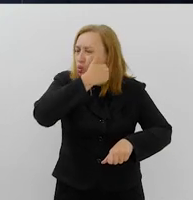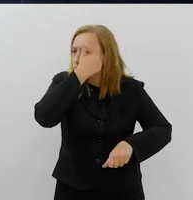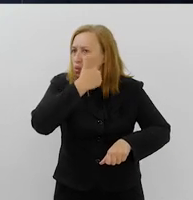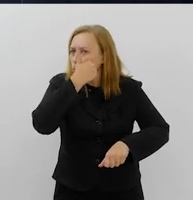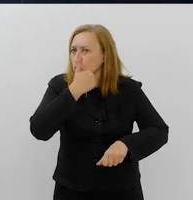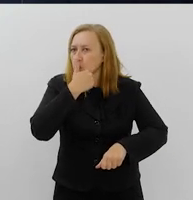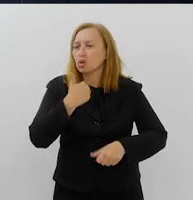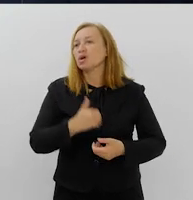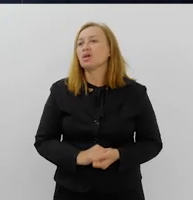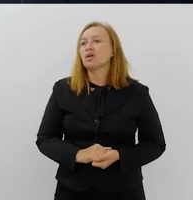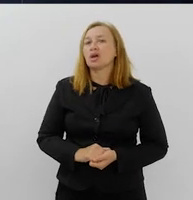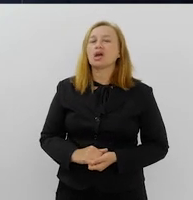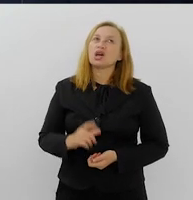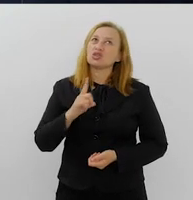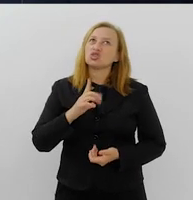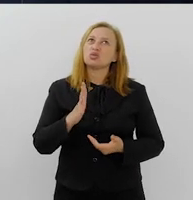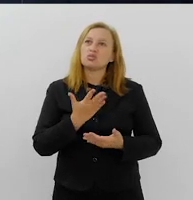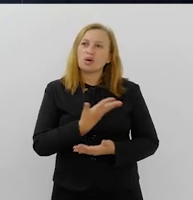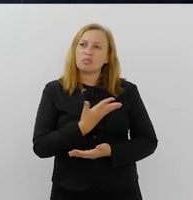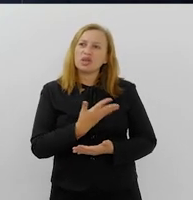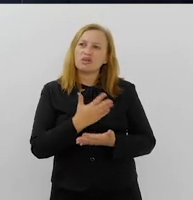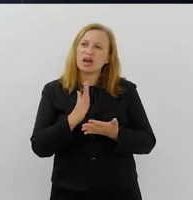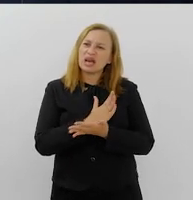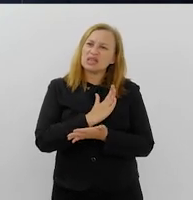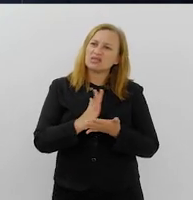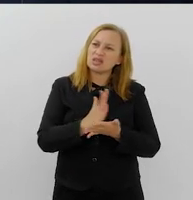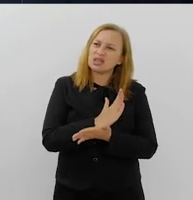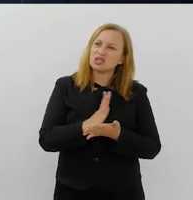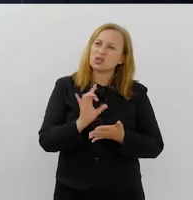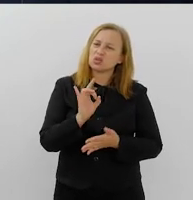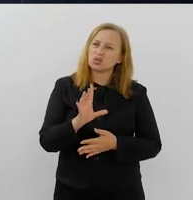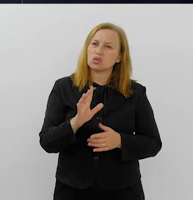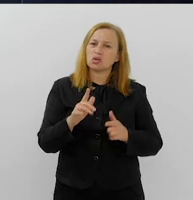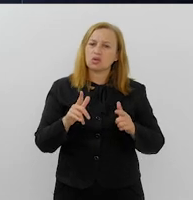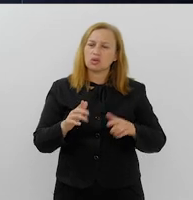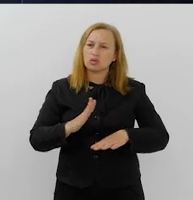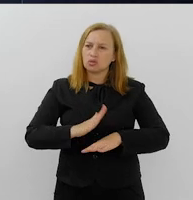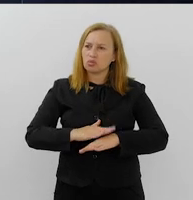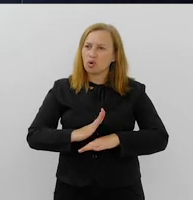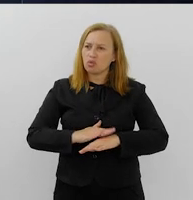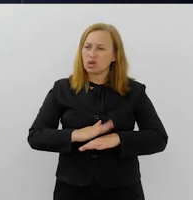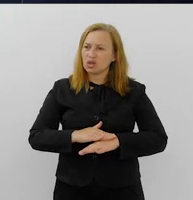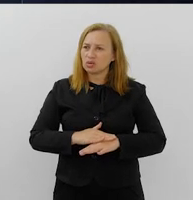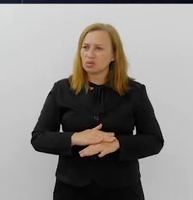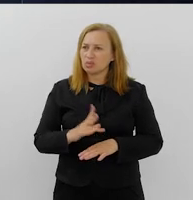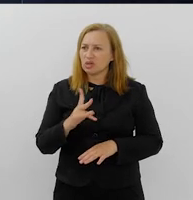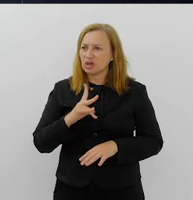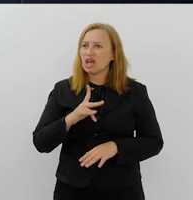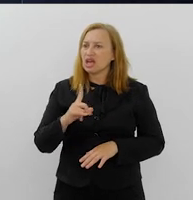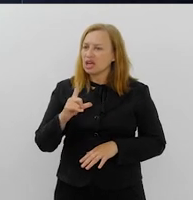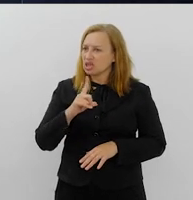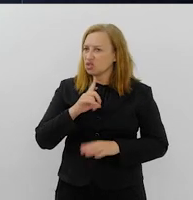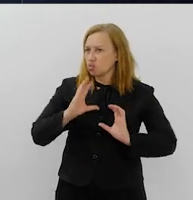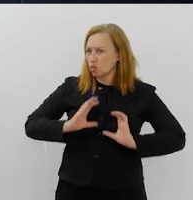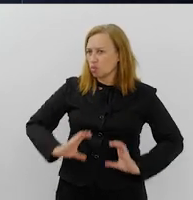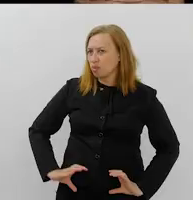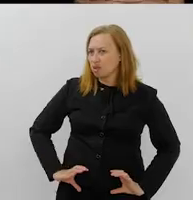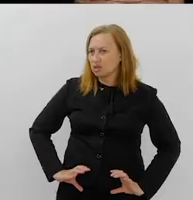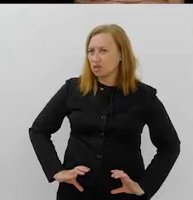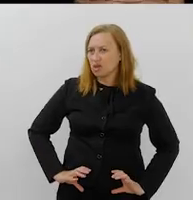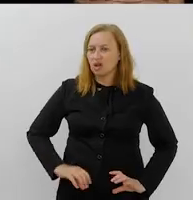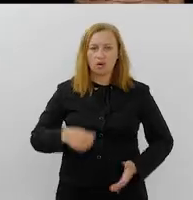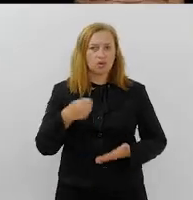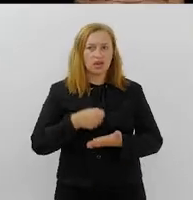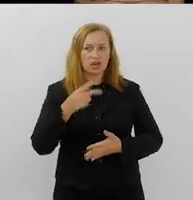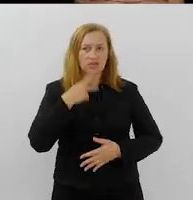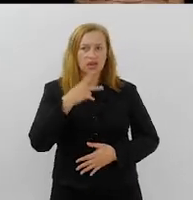um amigo que às vezes a gente estava só a gente no social e ele tinha um comportamento assim. A gente